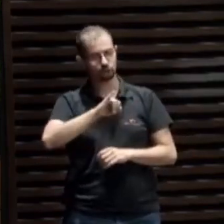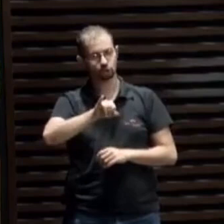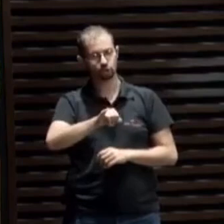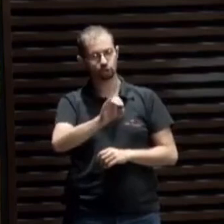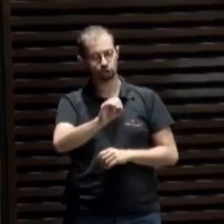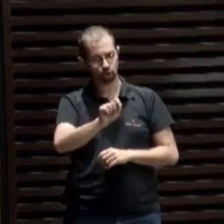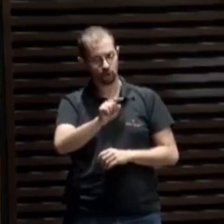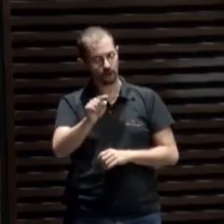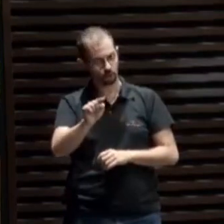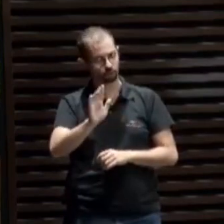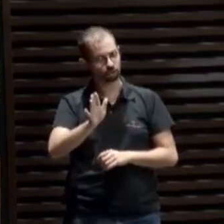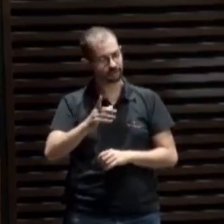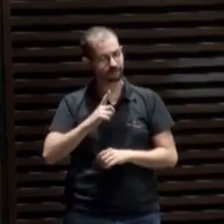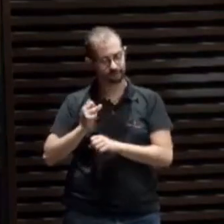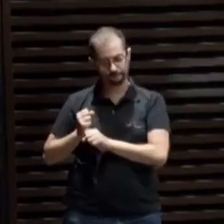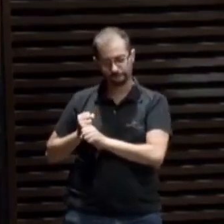já faz alguns anos.